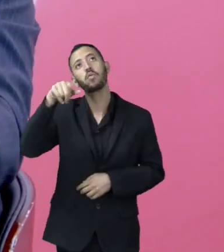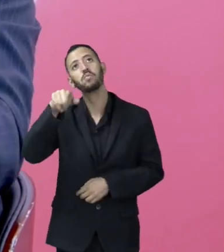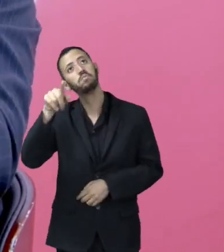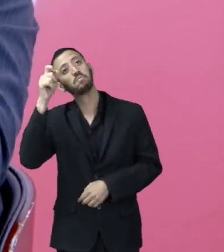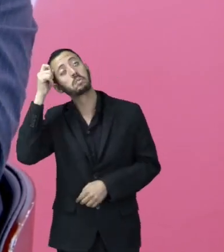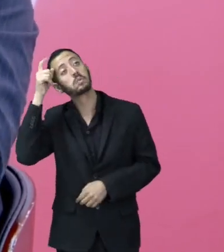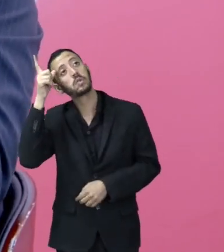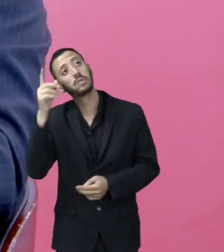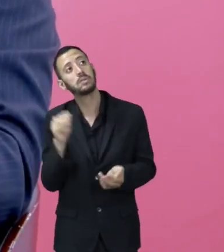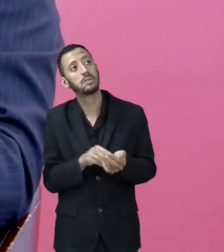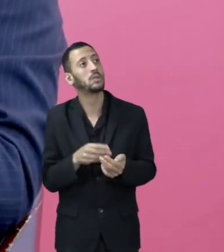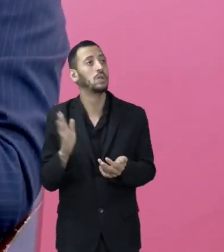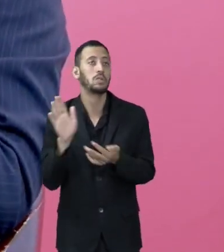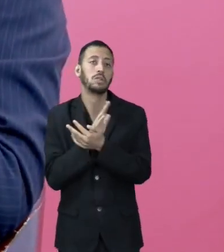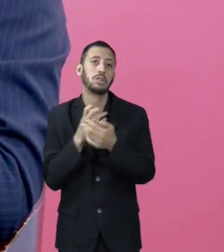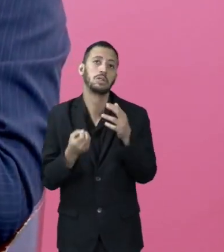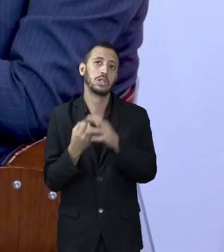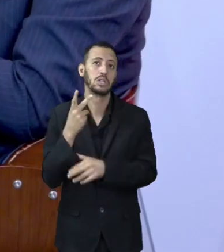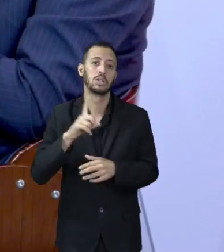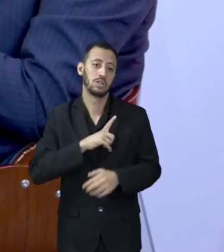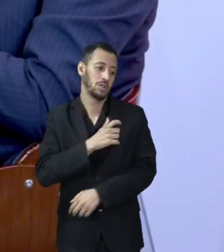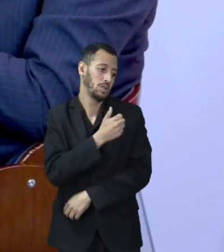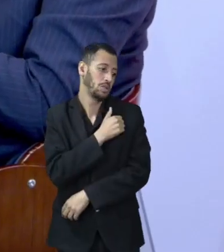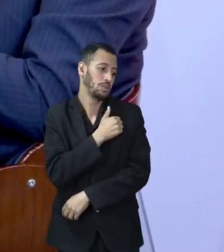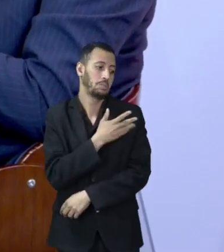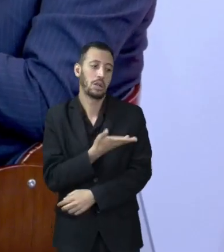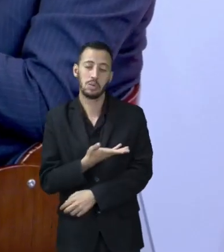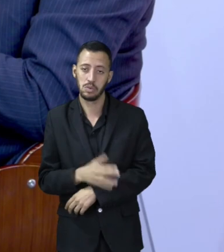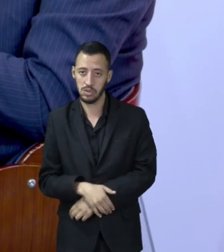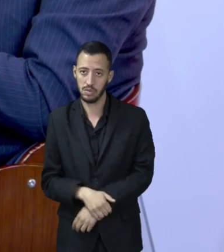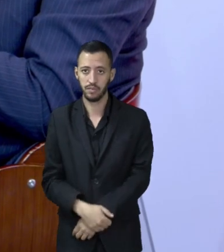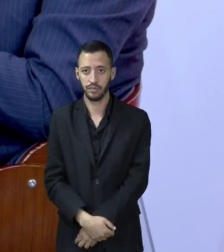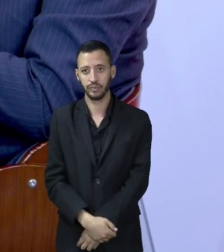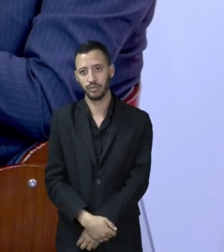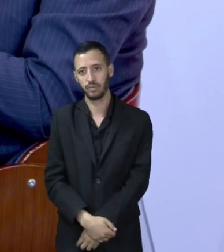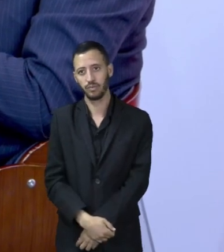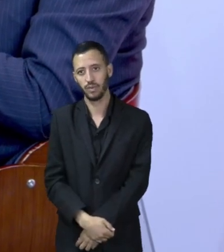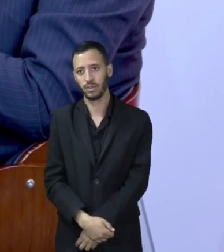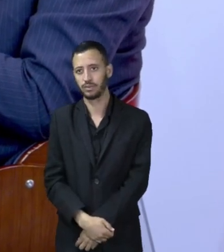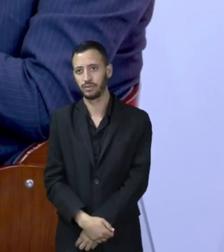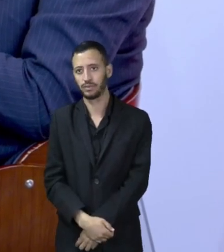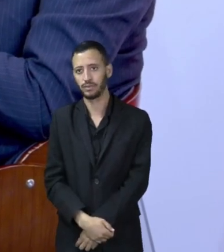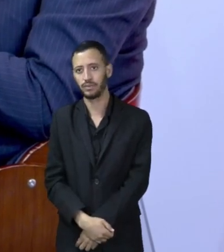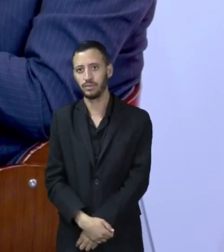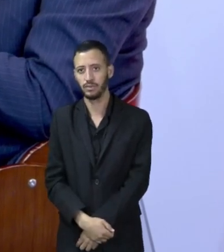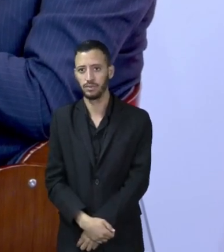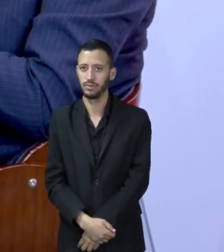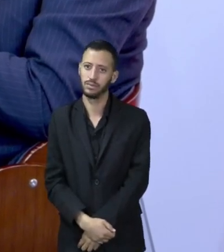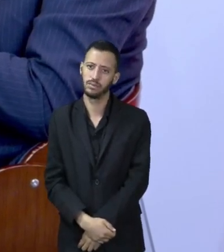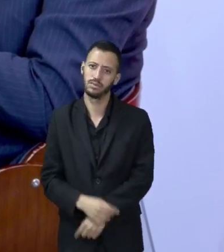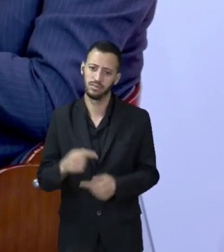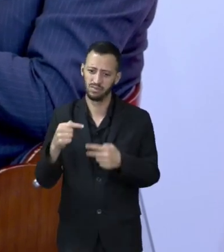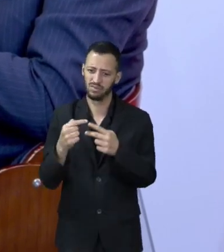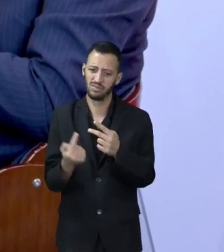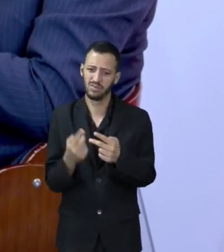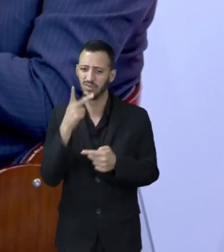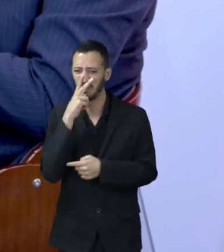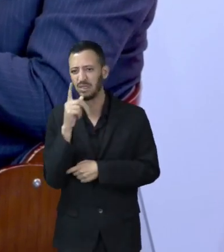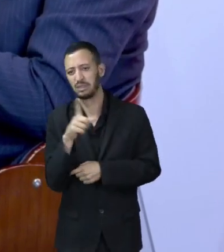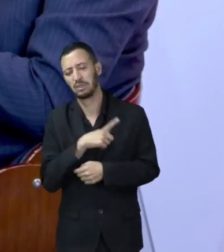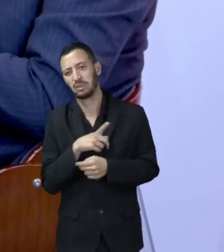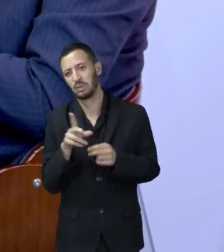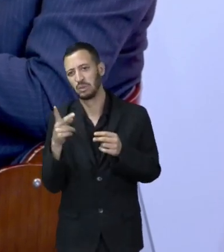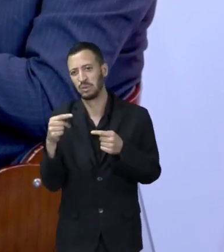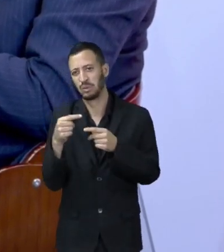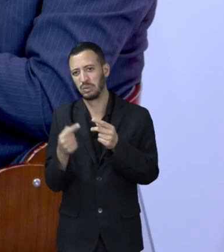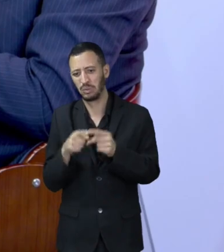que gera esse tipo de preconceito? Eu acho que eu tenho certeza que são as duas coisas e elas se retroalimentam, né?